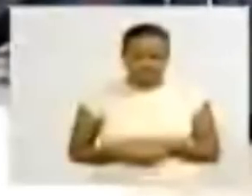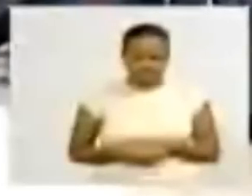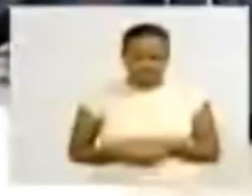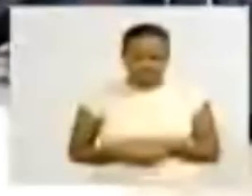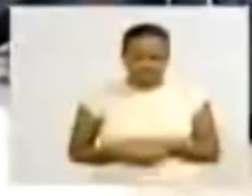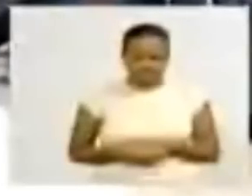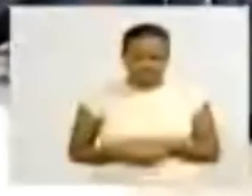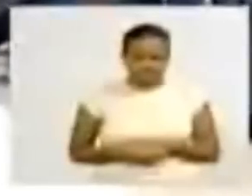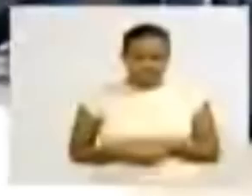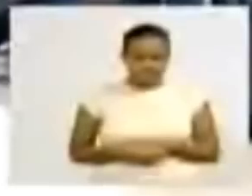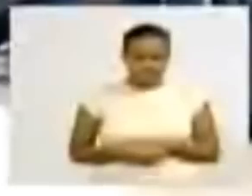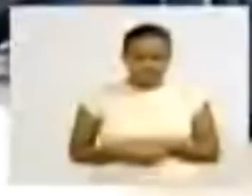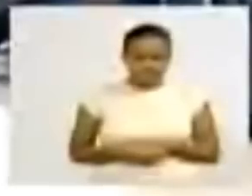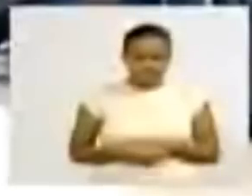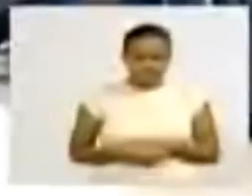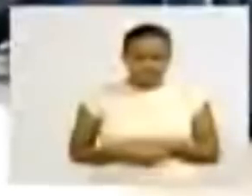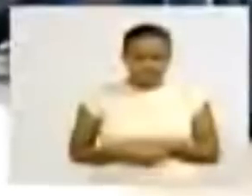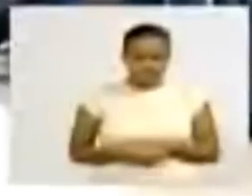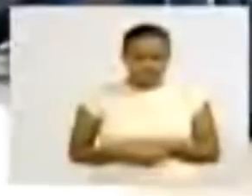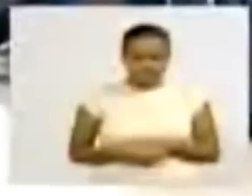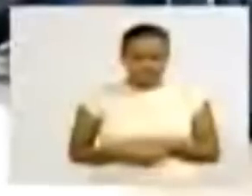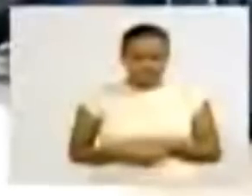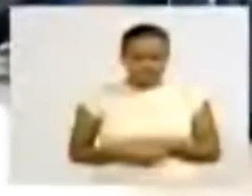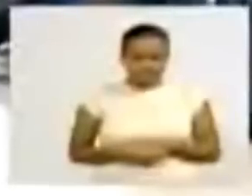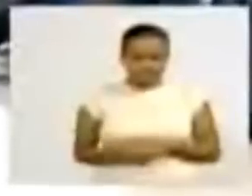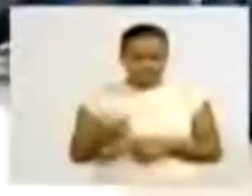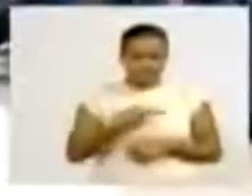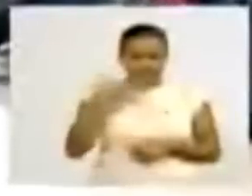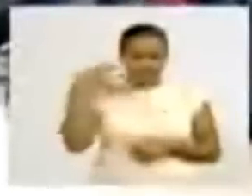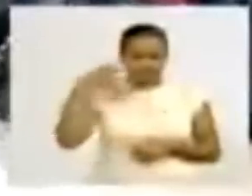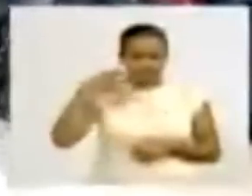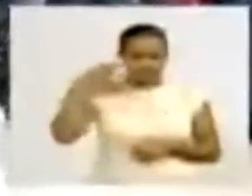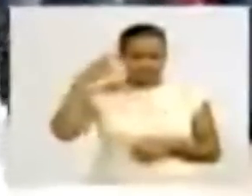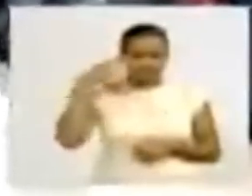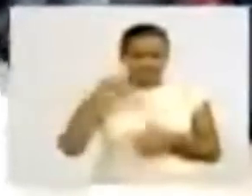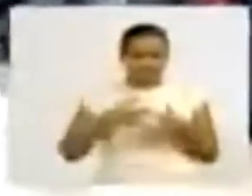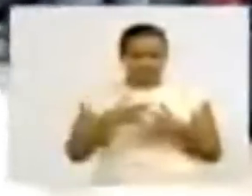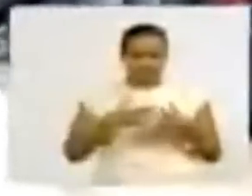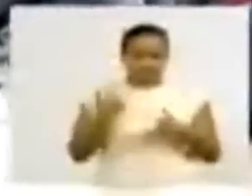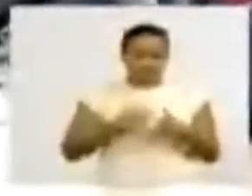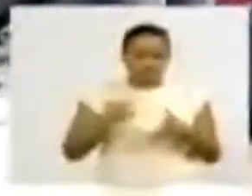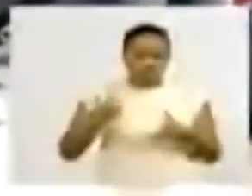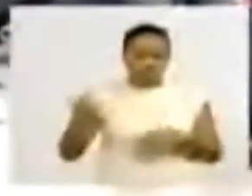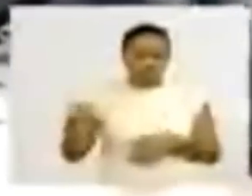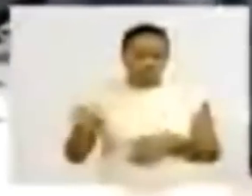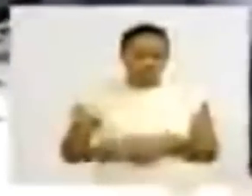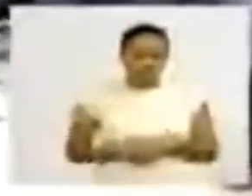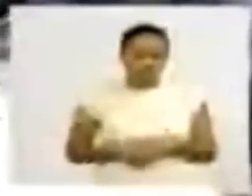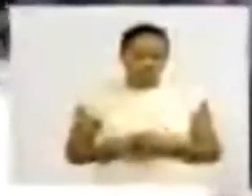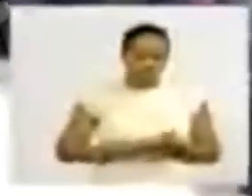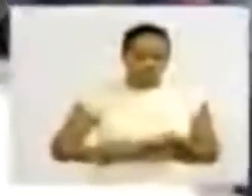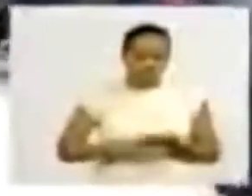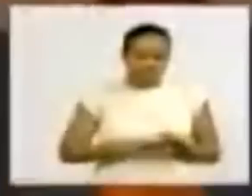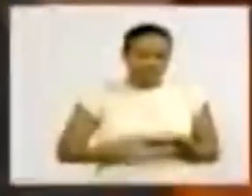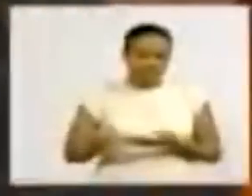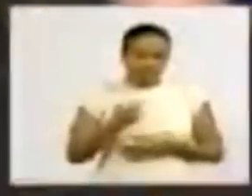Vamos acomodar todo mundo aqui, para que na nossa pregação a gente não tenha ruídos. Nada que nos incomode, nada